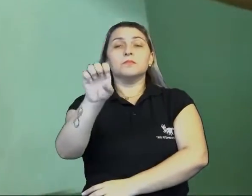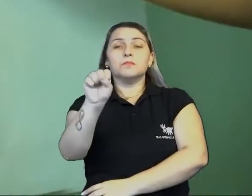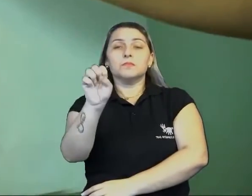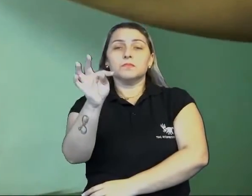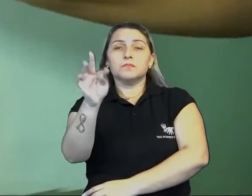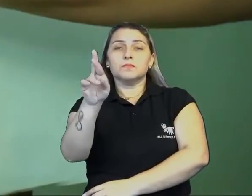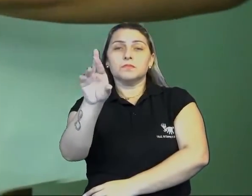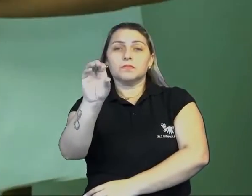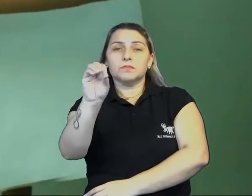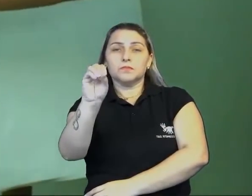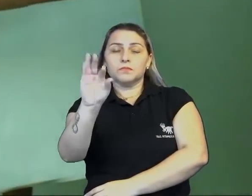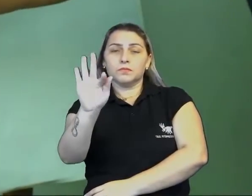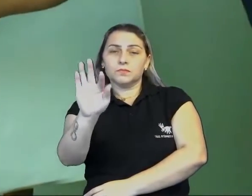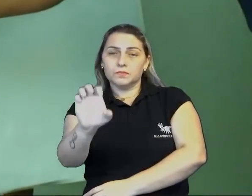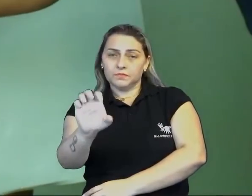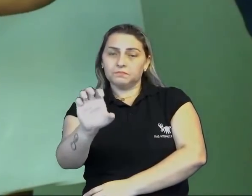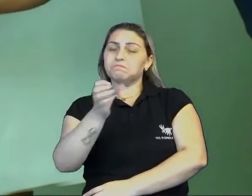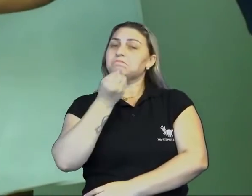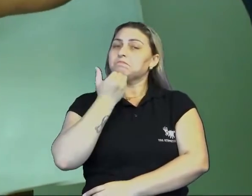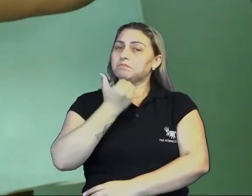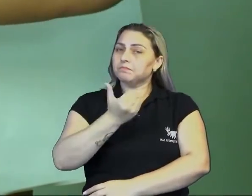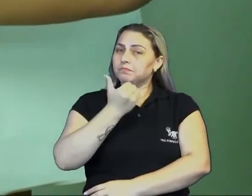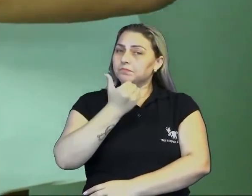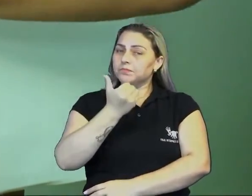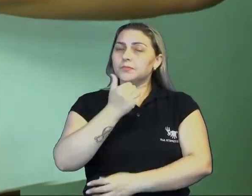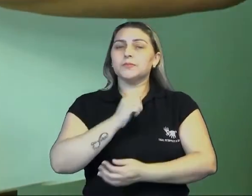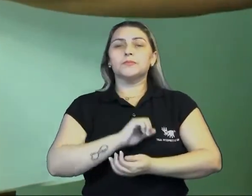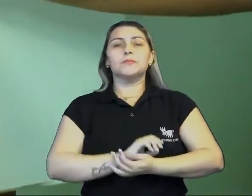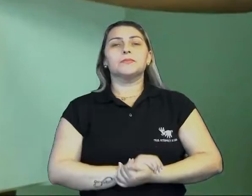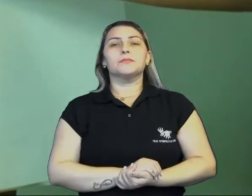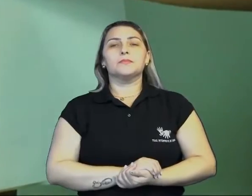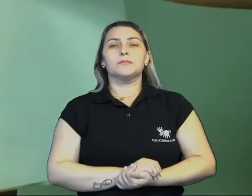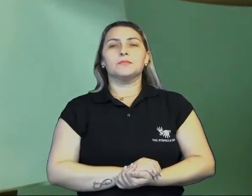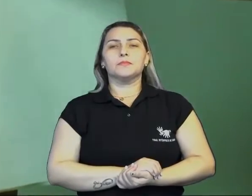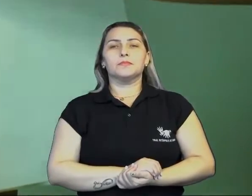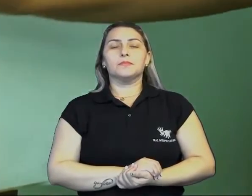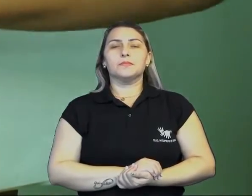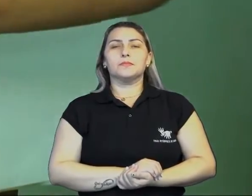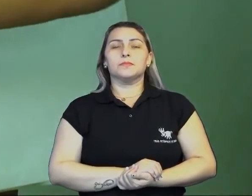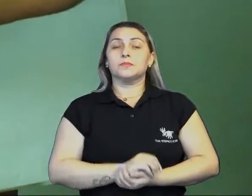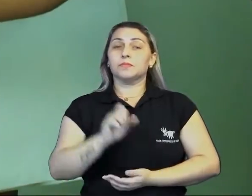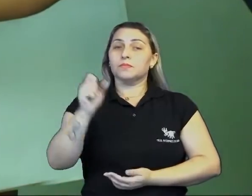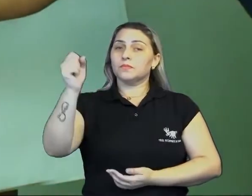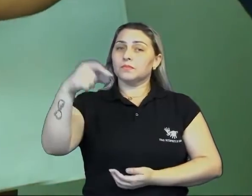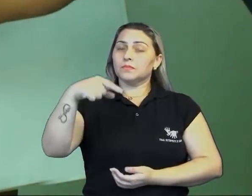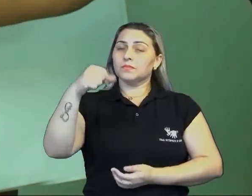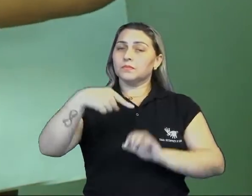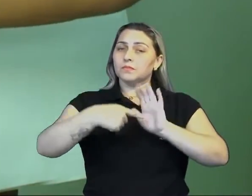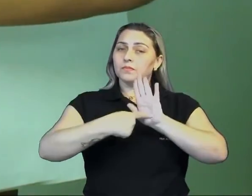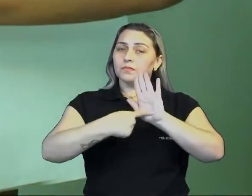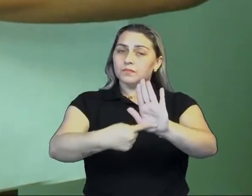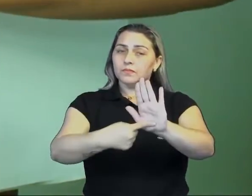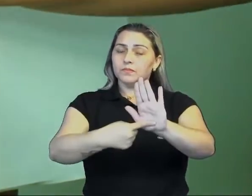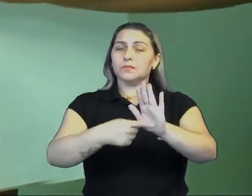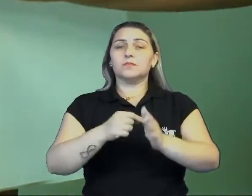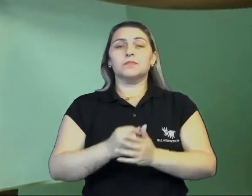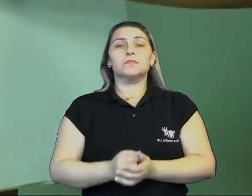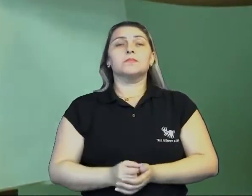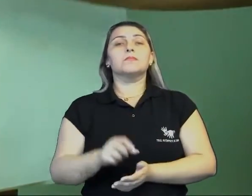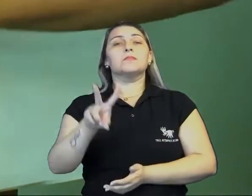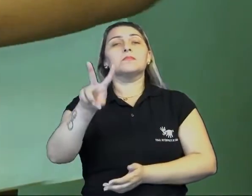uma estrofe, professora. Isso mesmo, olha só. Vamos destacar de azul